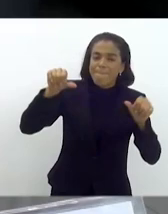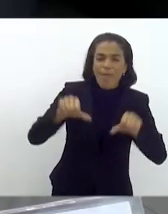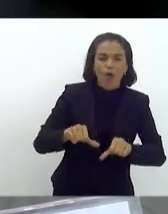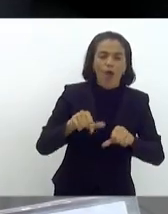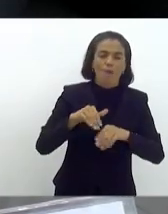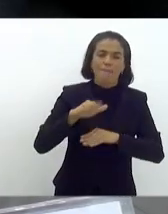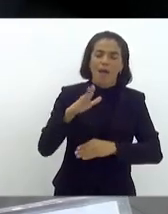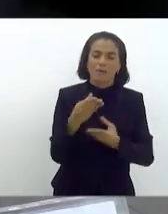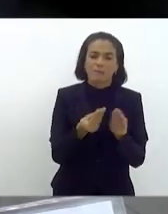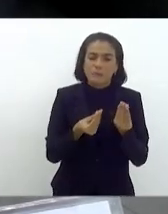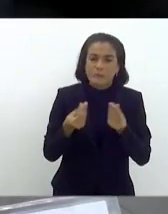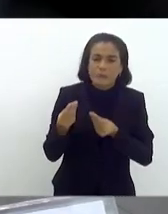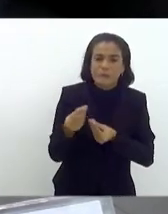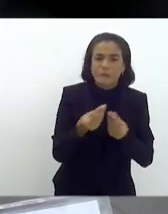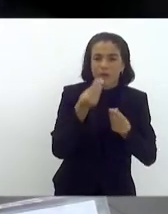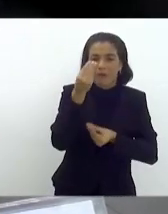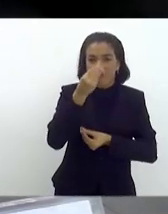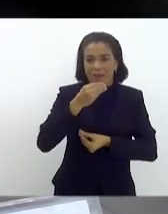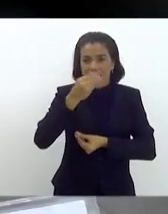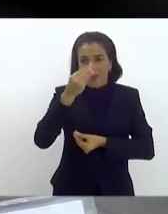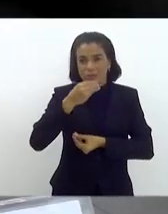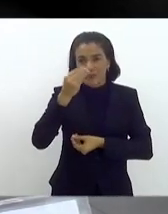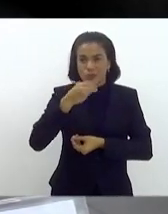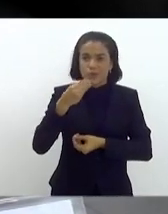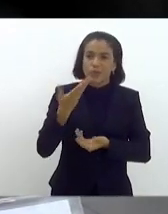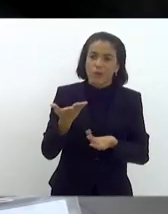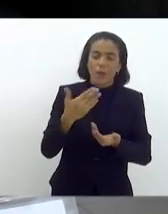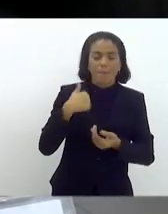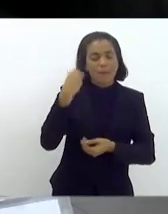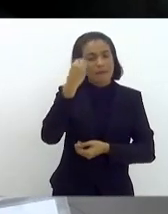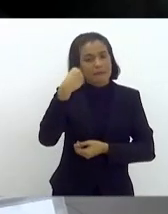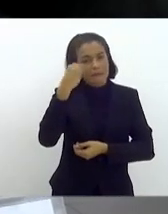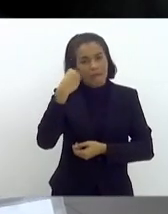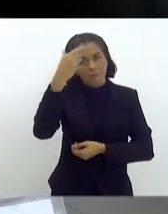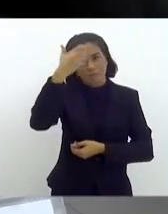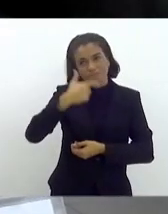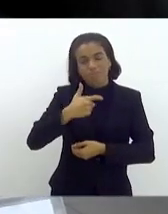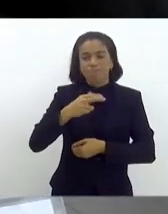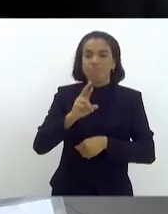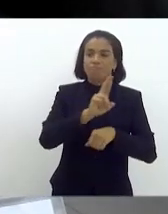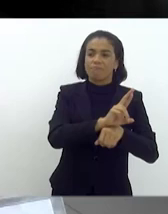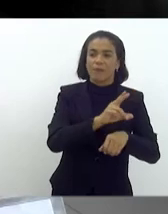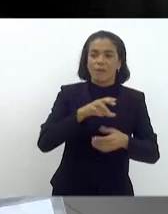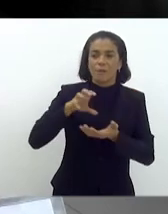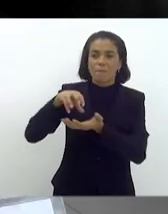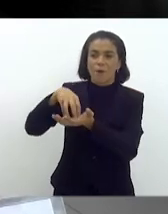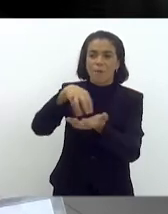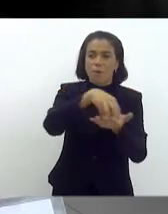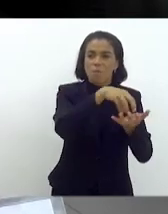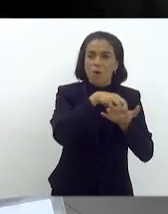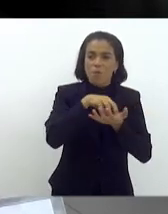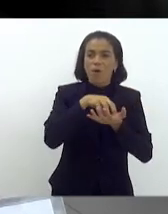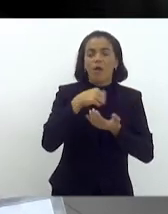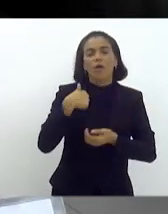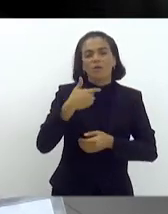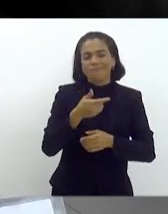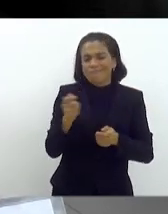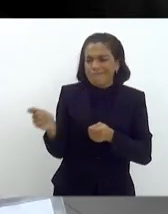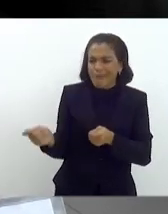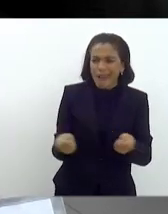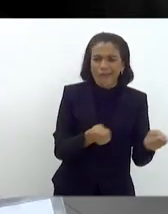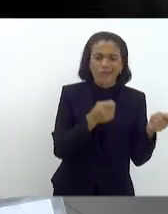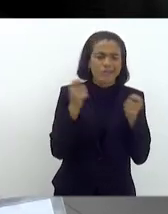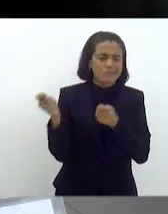Então até mesmo na minha experiência enquanto titular de diversas distritais a gente com frequência